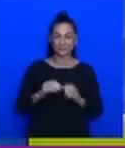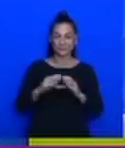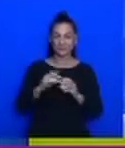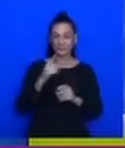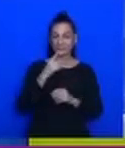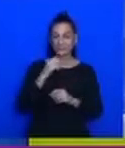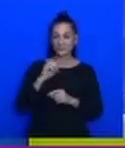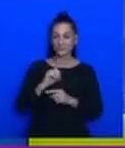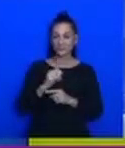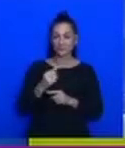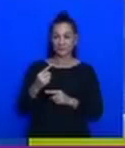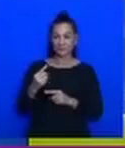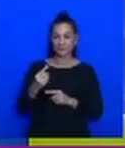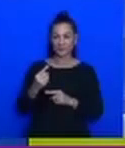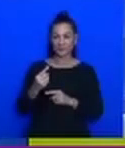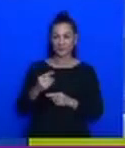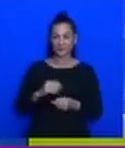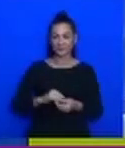Vermelha